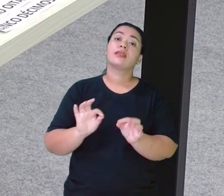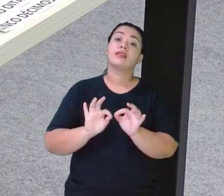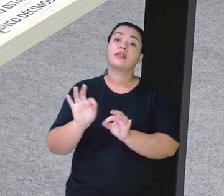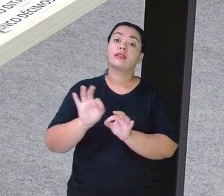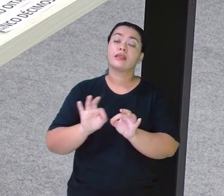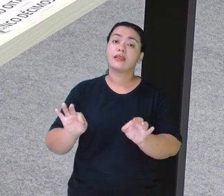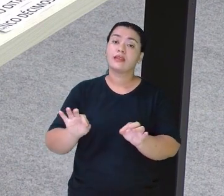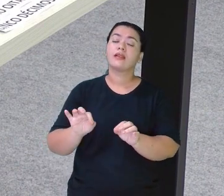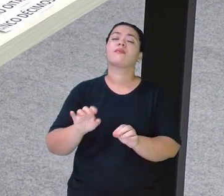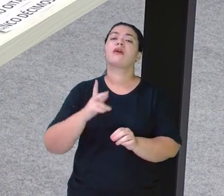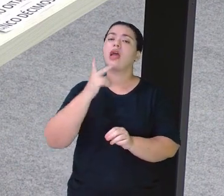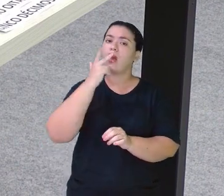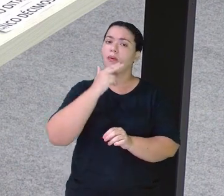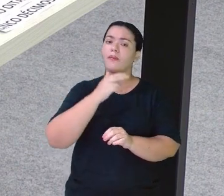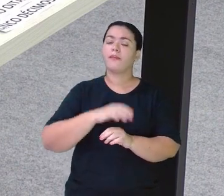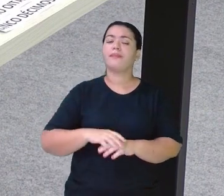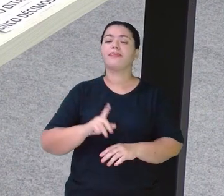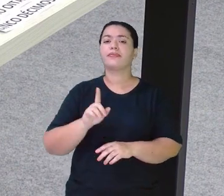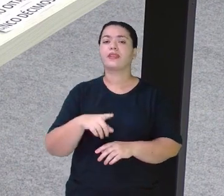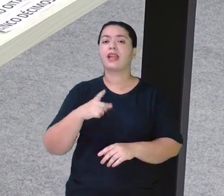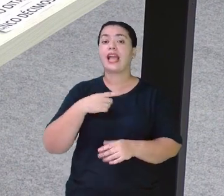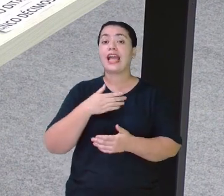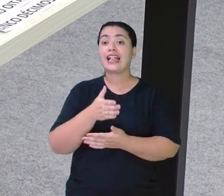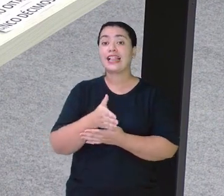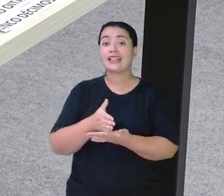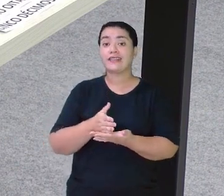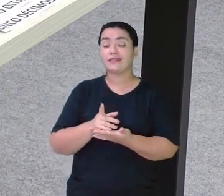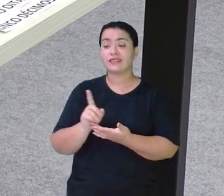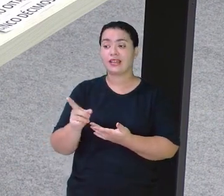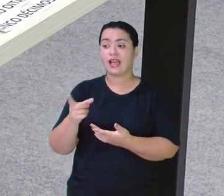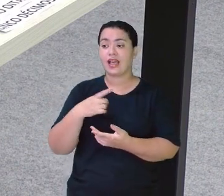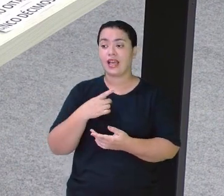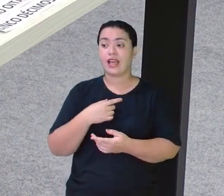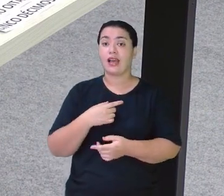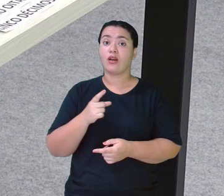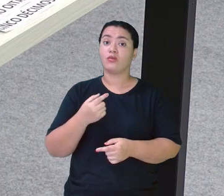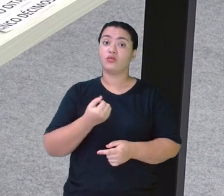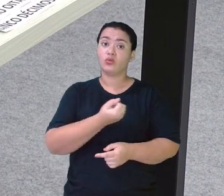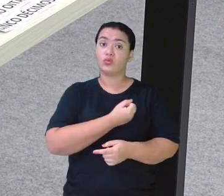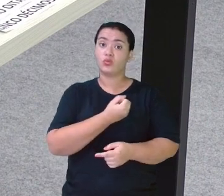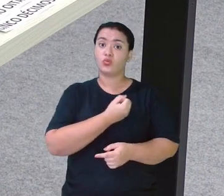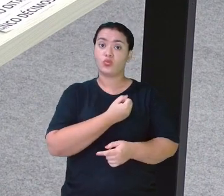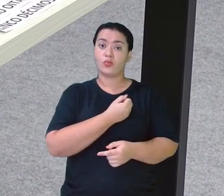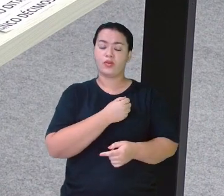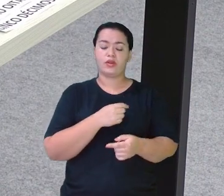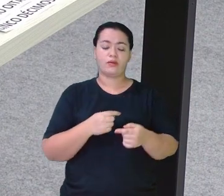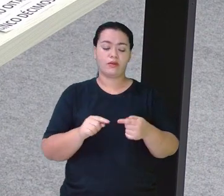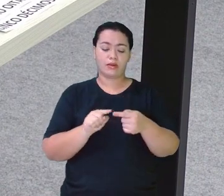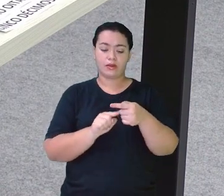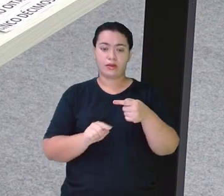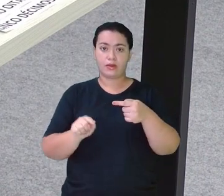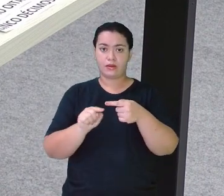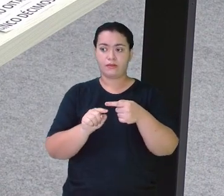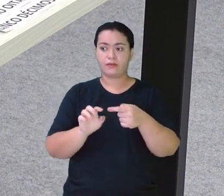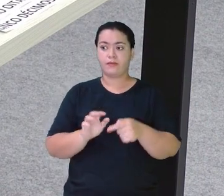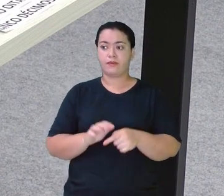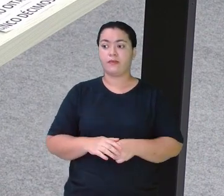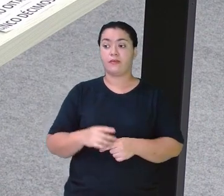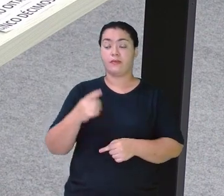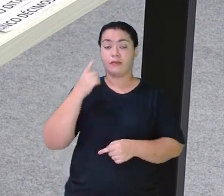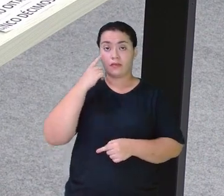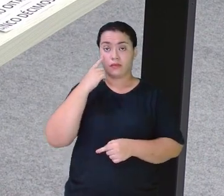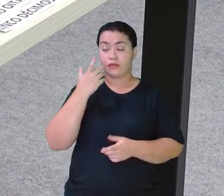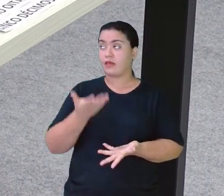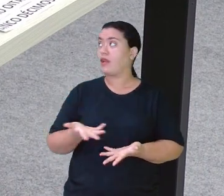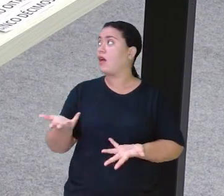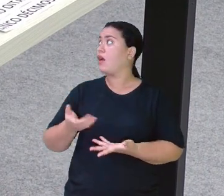iguais, essa divisão vai ser representada com o número embaixo. Aí eu coloco o tracinho, como vocês